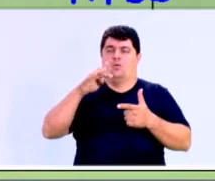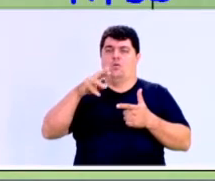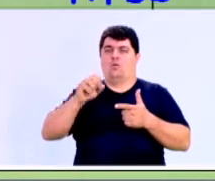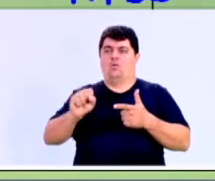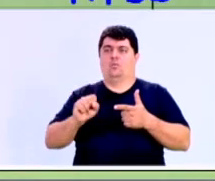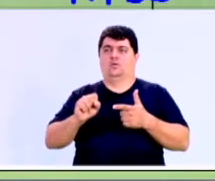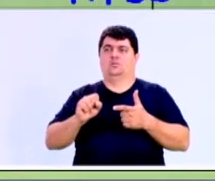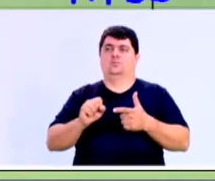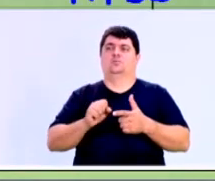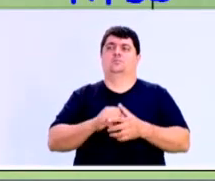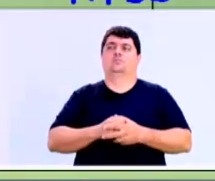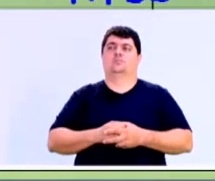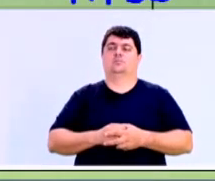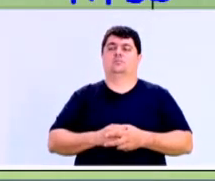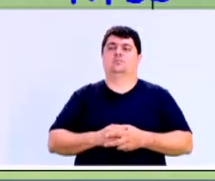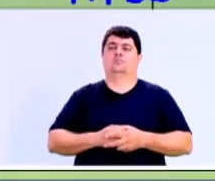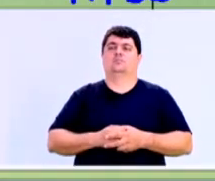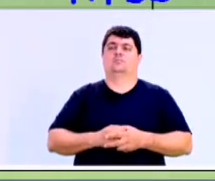compras.